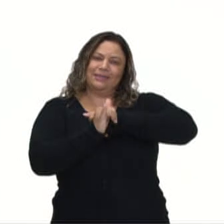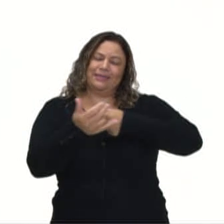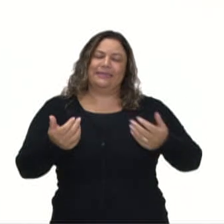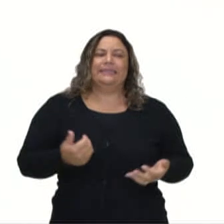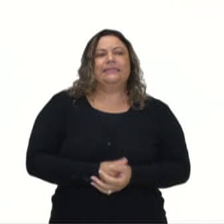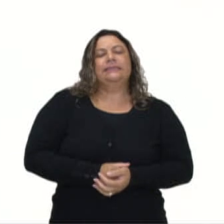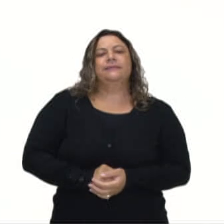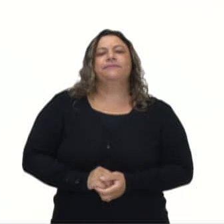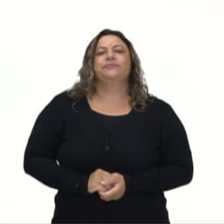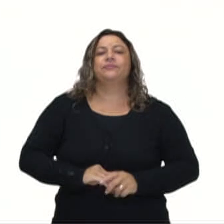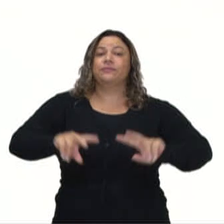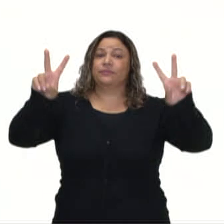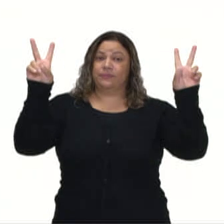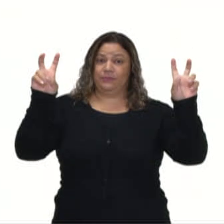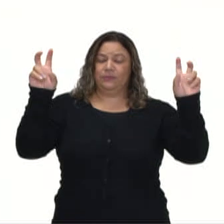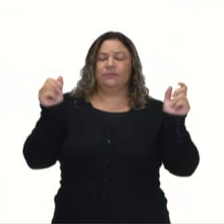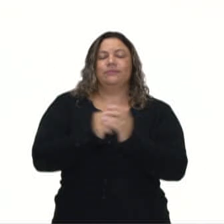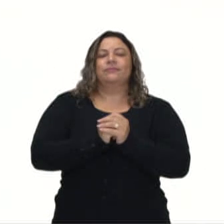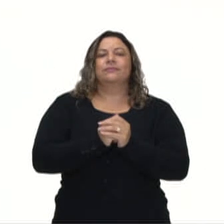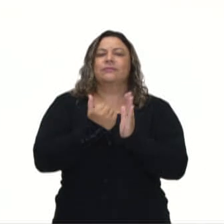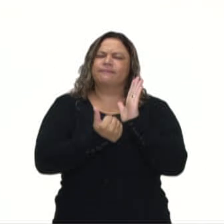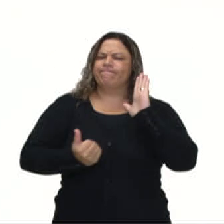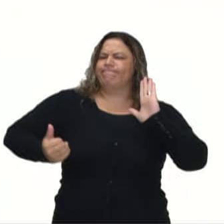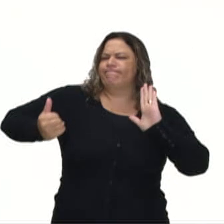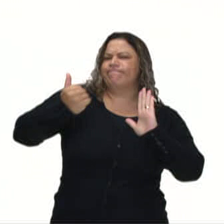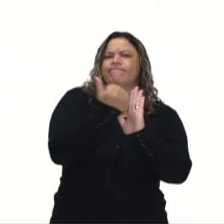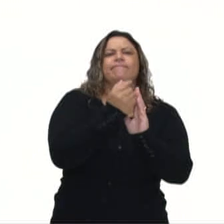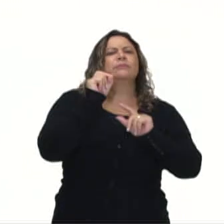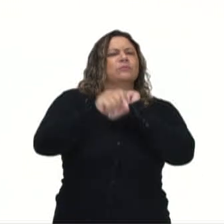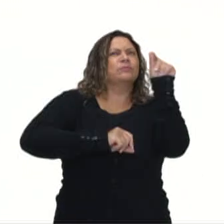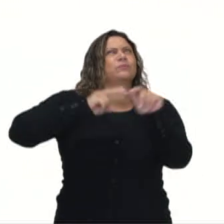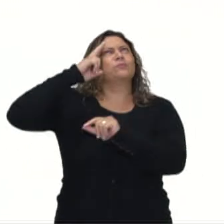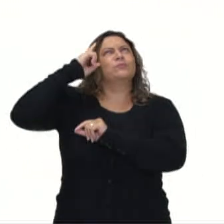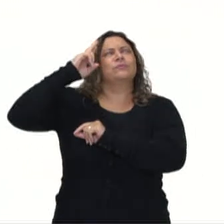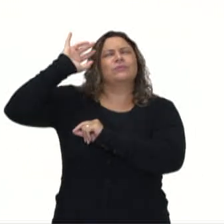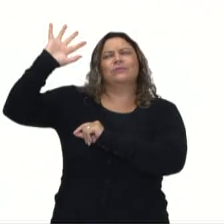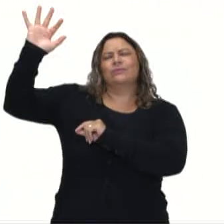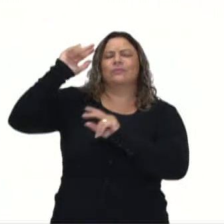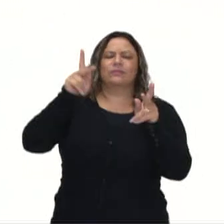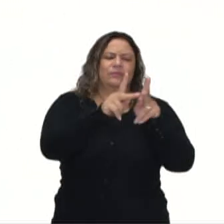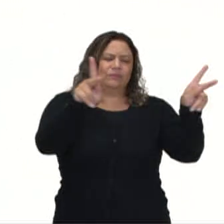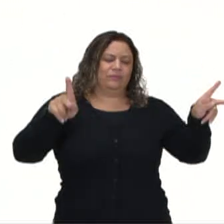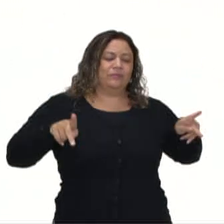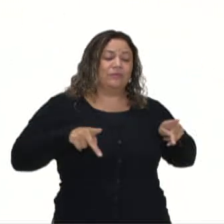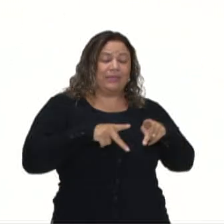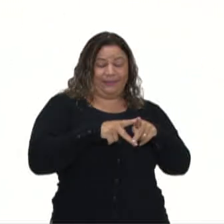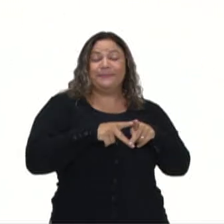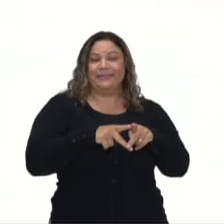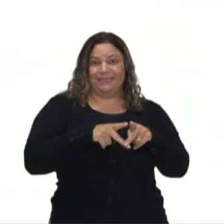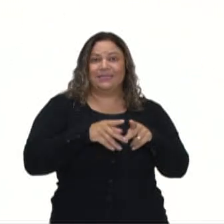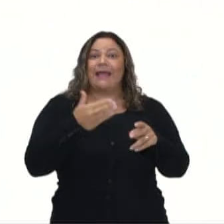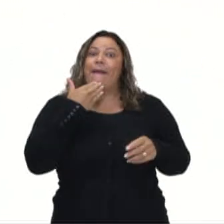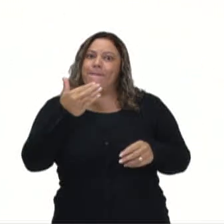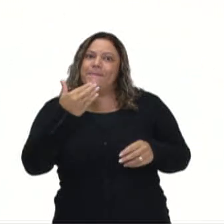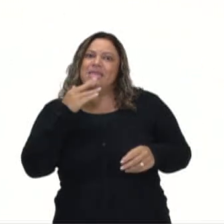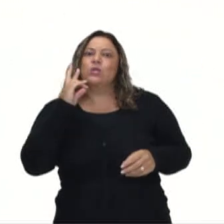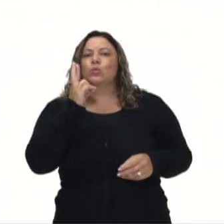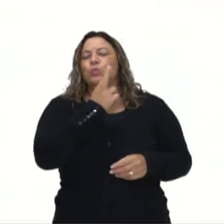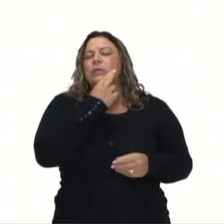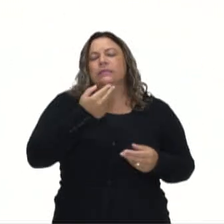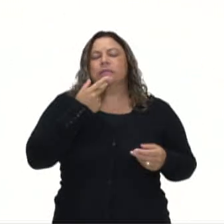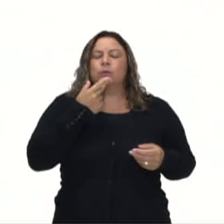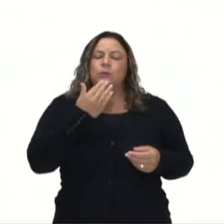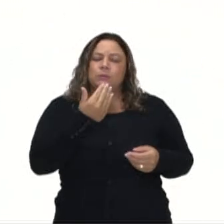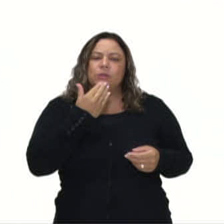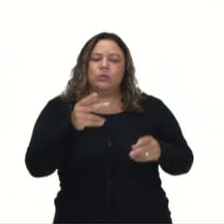inicia assim: eu sonhei que estava numa pizzaria pedindo uma pizza meio calabresa, meio extravagância. E